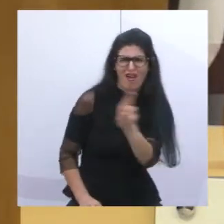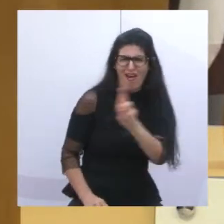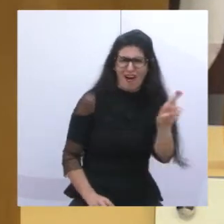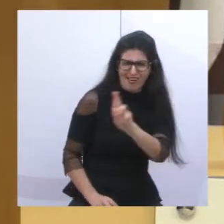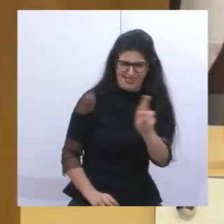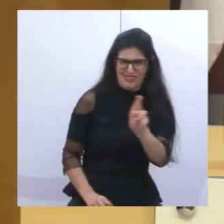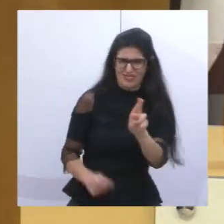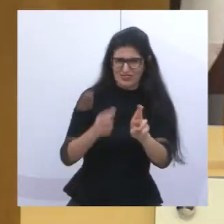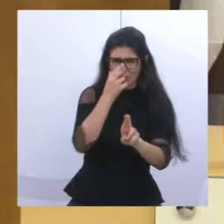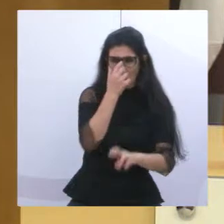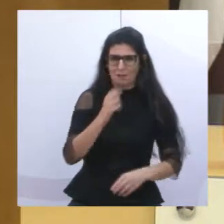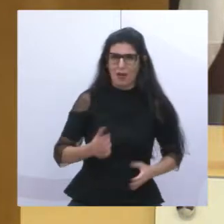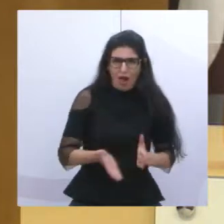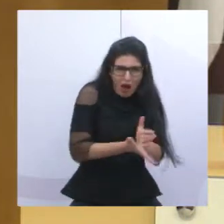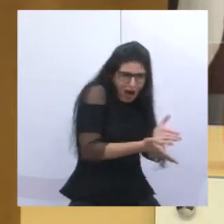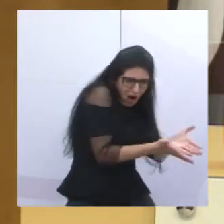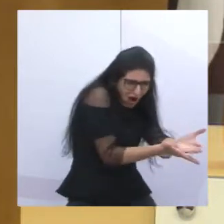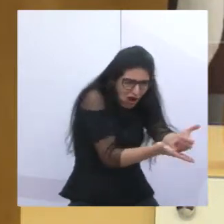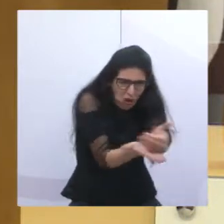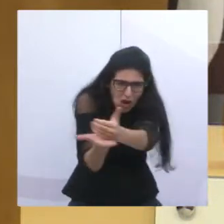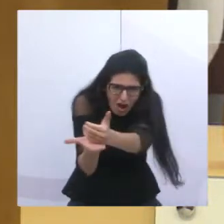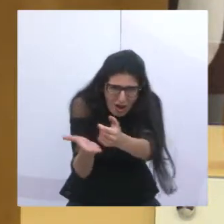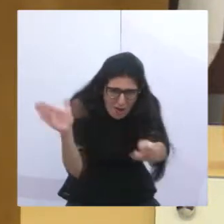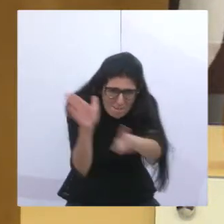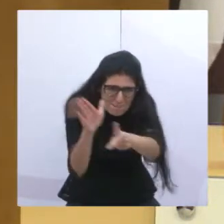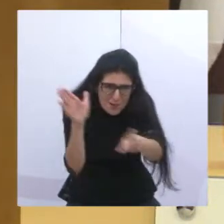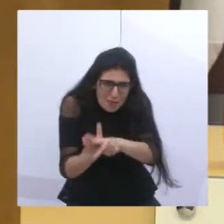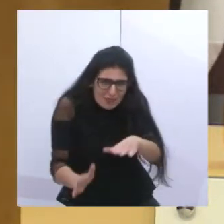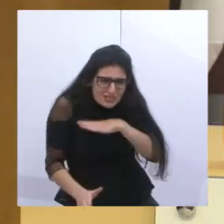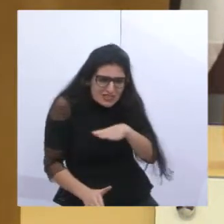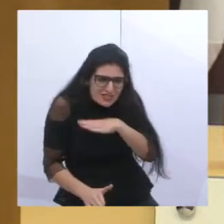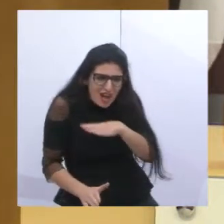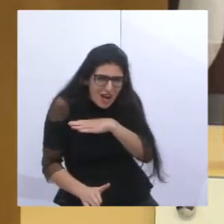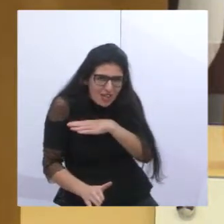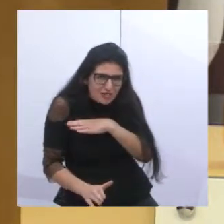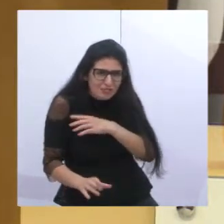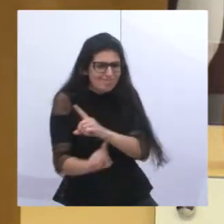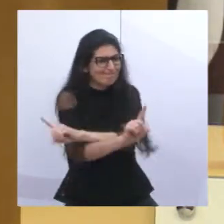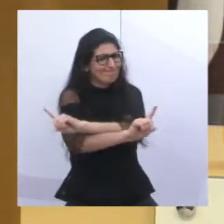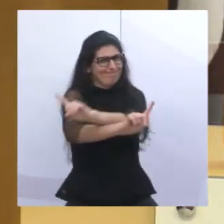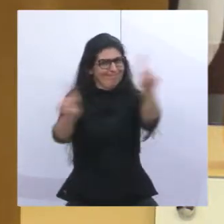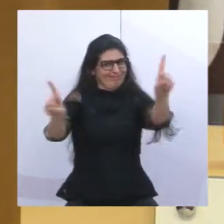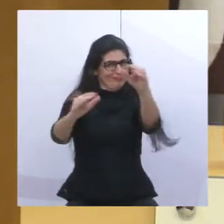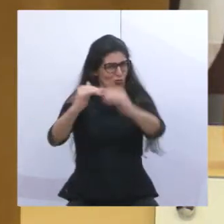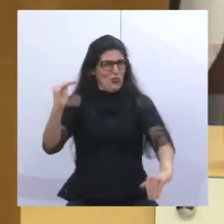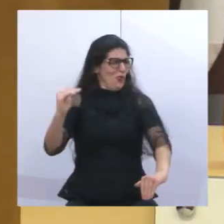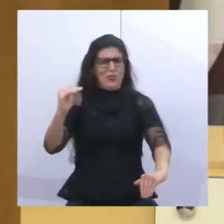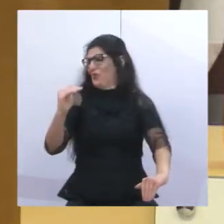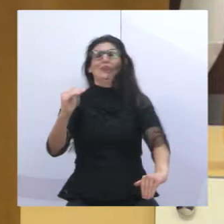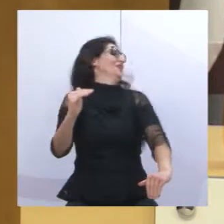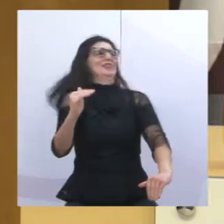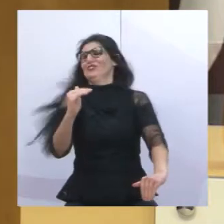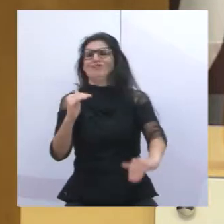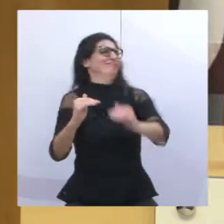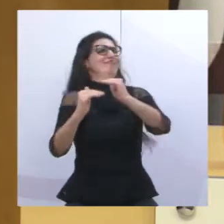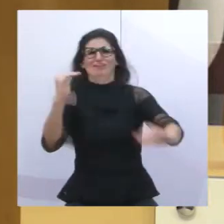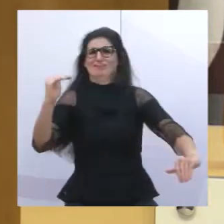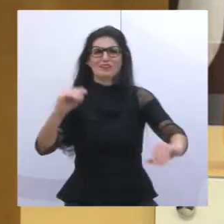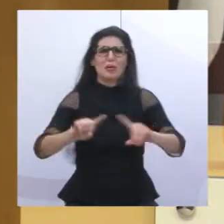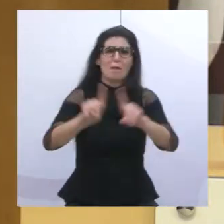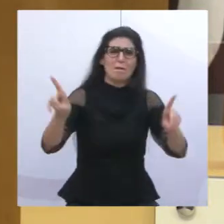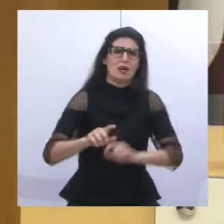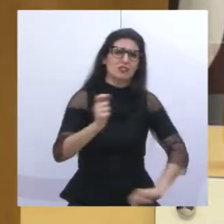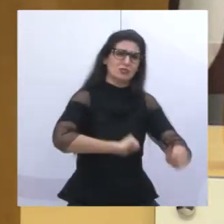não deveria tirar do orçamento do município. Deveria esse saldo servir para que o administrador